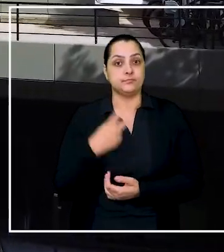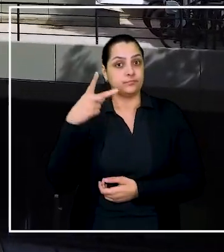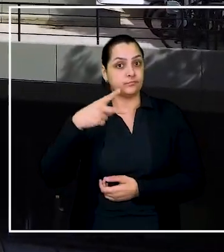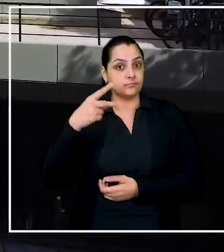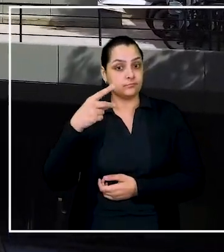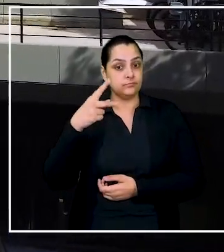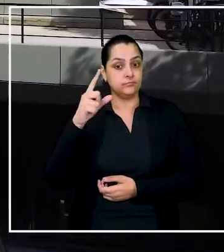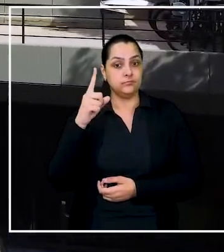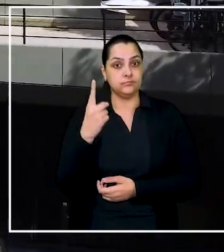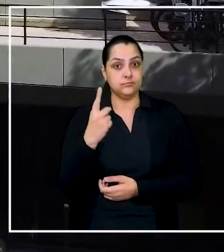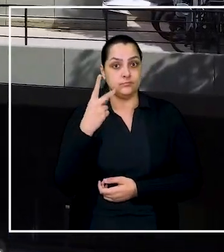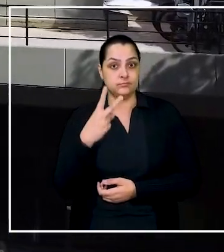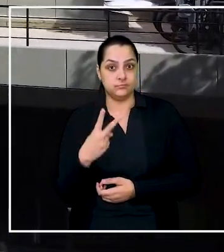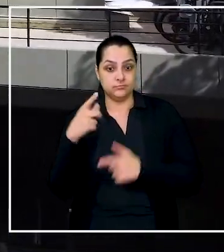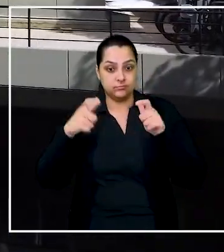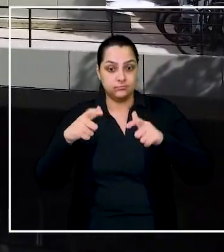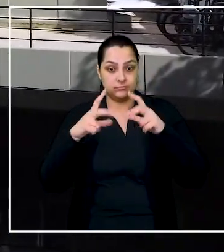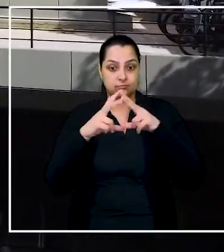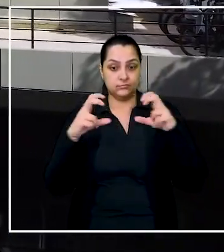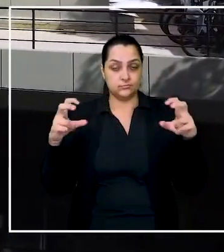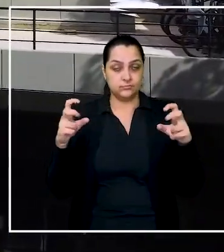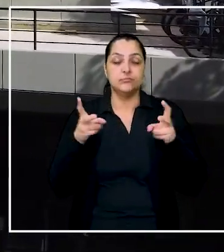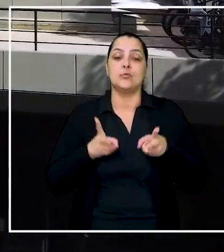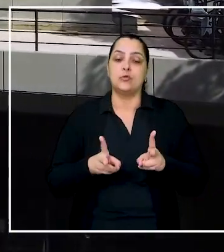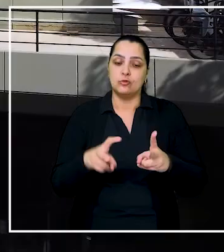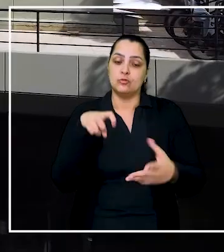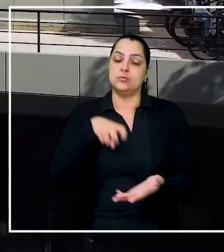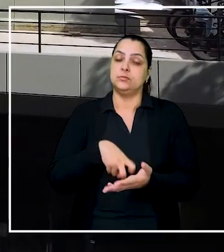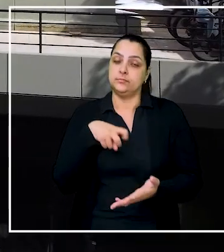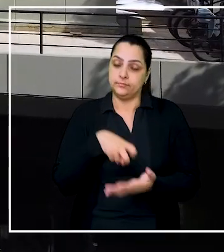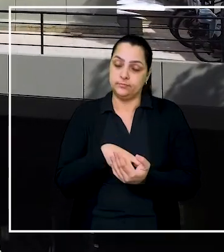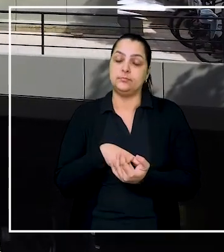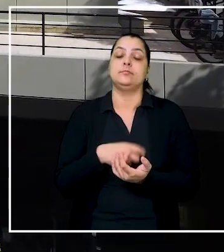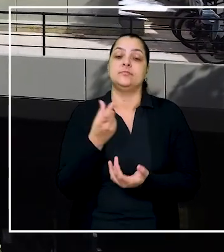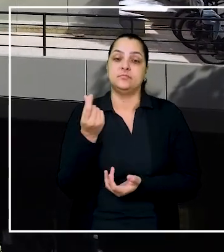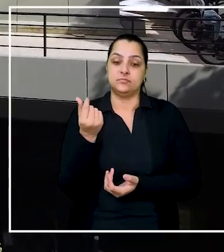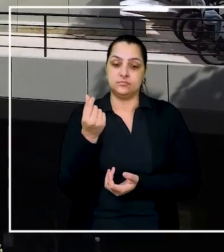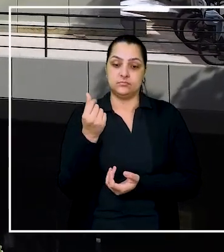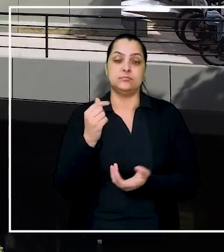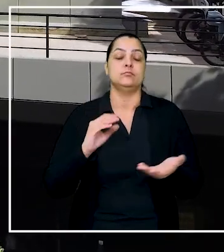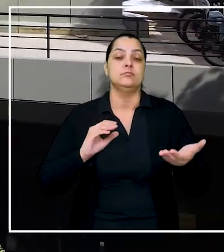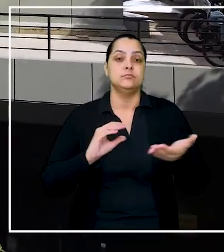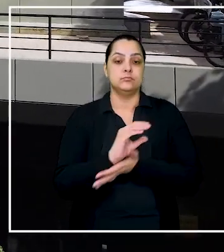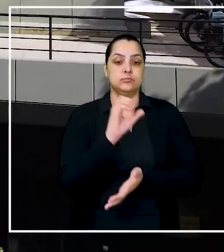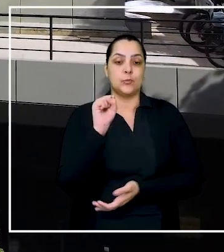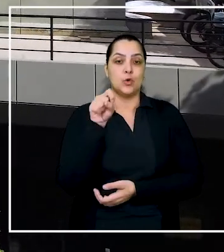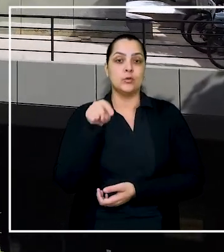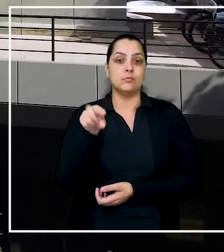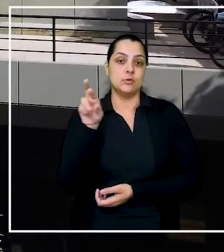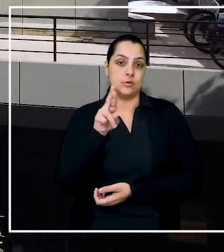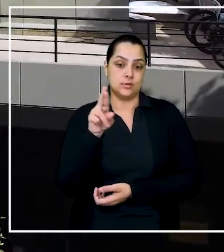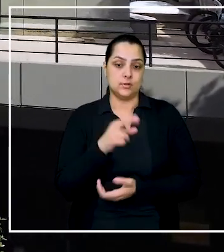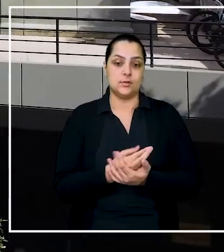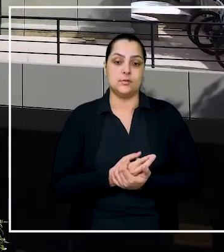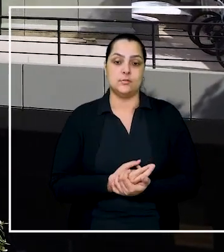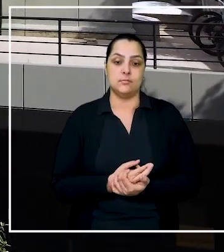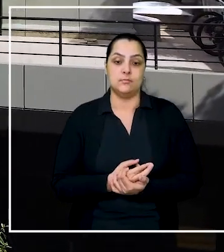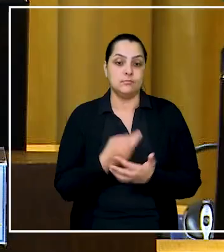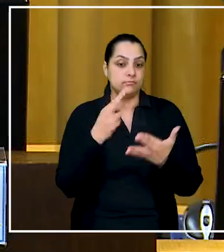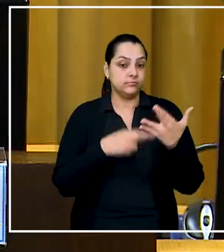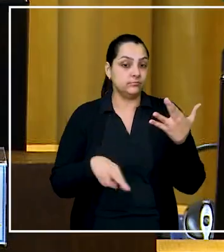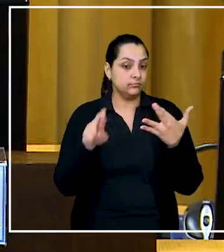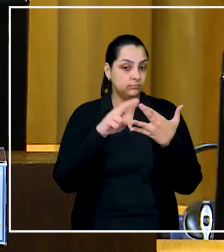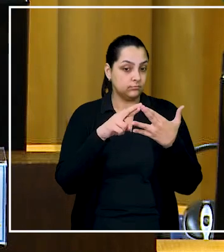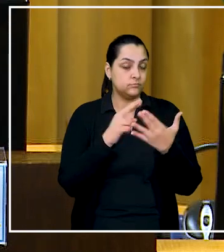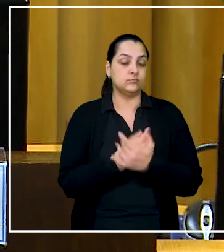da 12ª Região, em Santa Catarina, manteve a sentença que havia fixado o valor da indenização em R$8 mil.